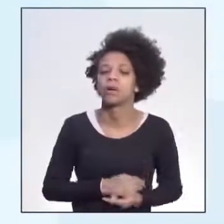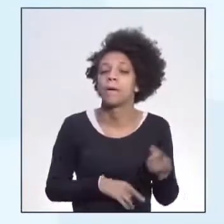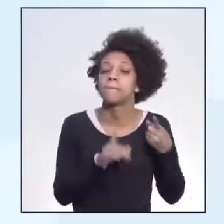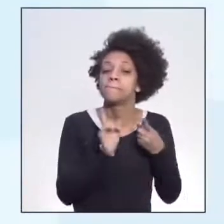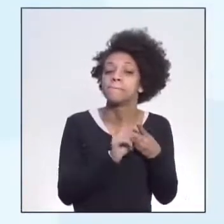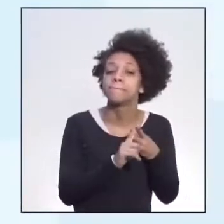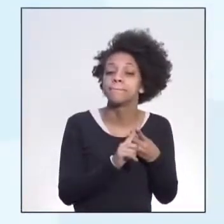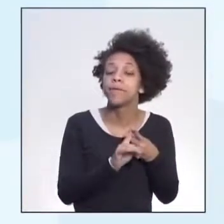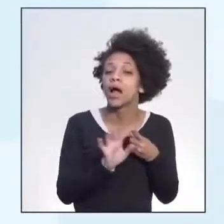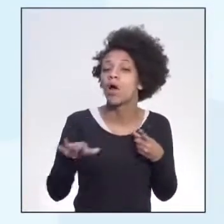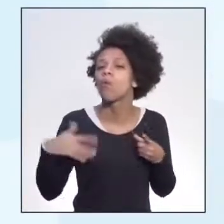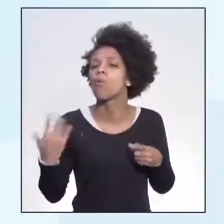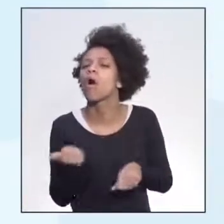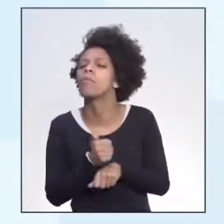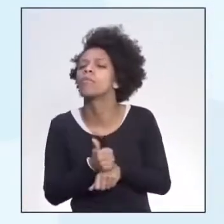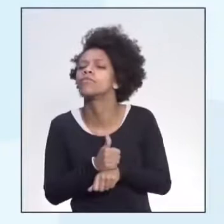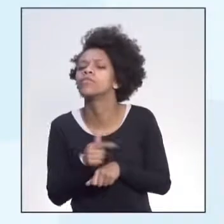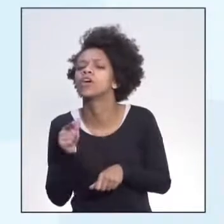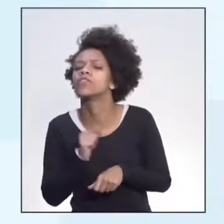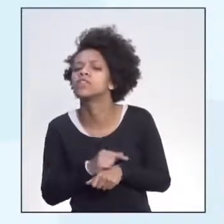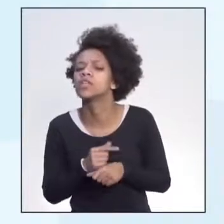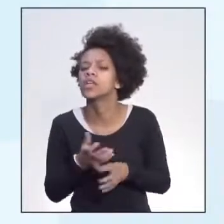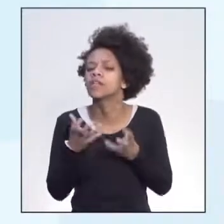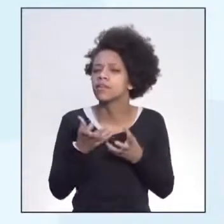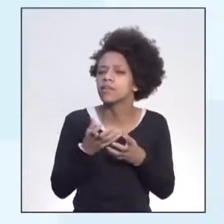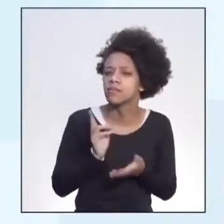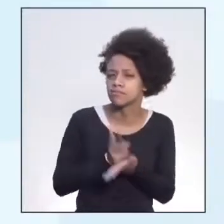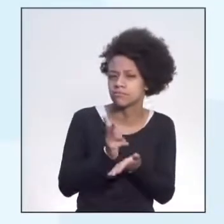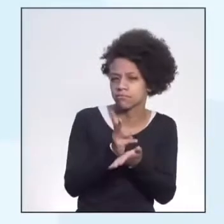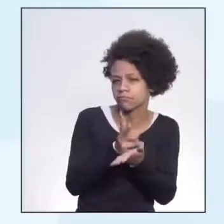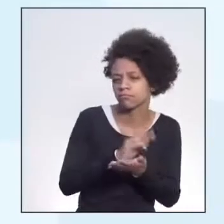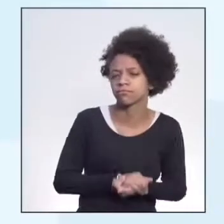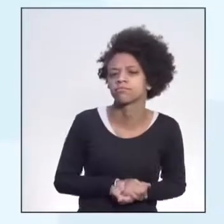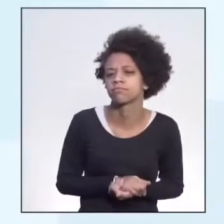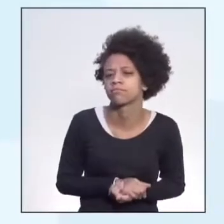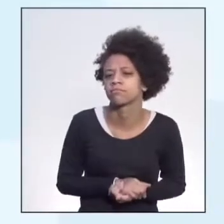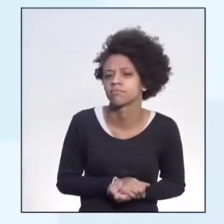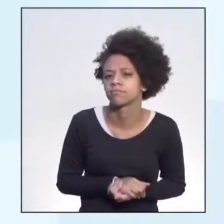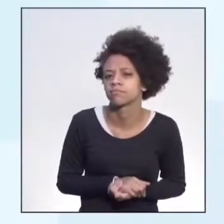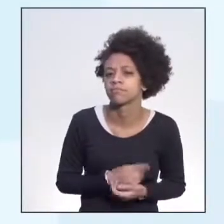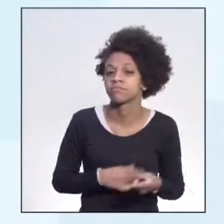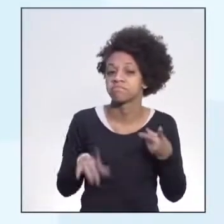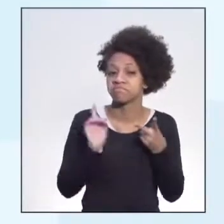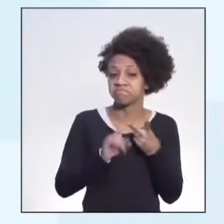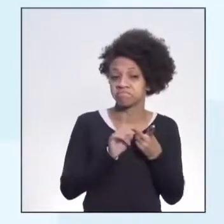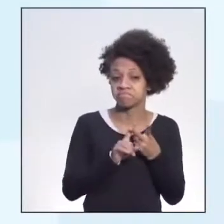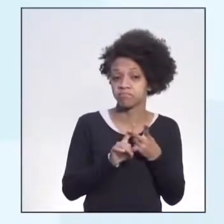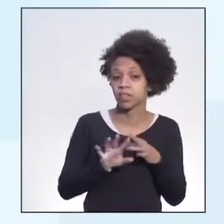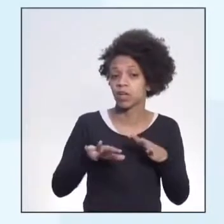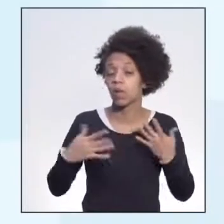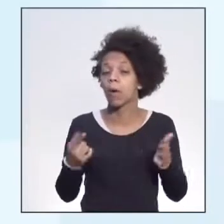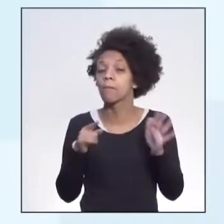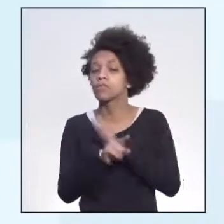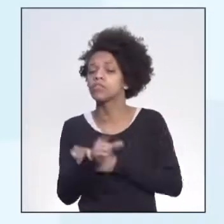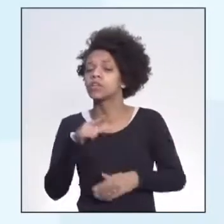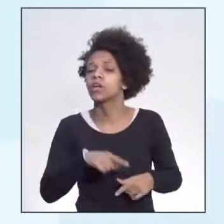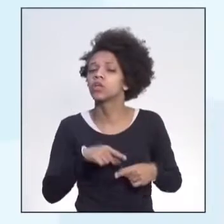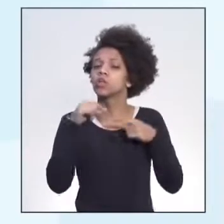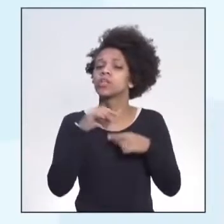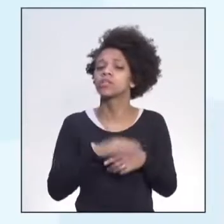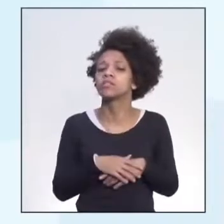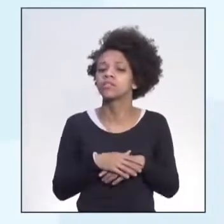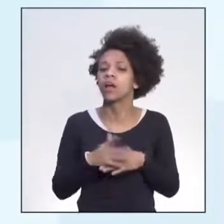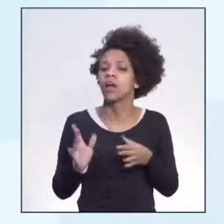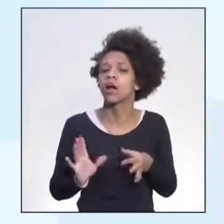Primeira questão, qual profissão você pretende seguir? Segunda questão, a profissão escolhida